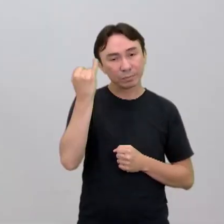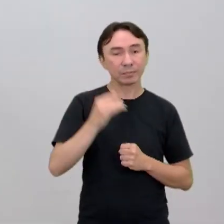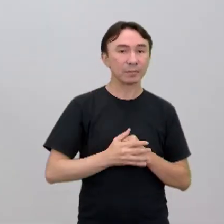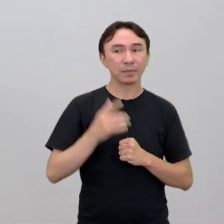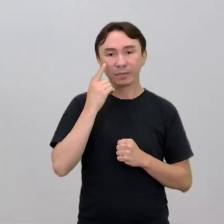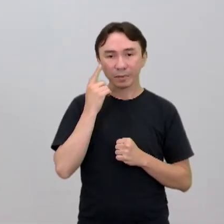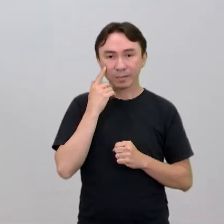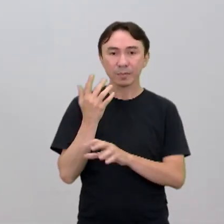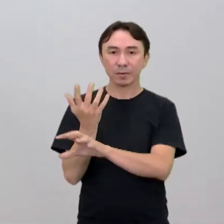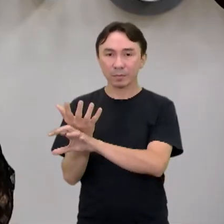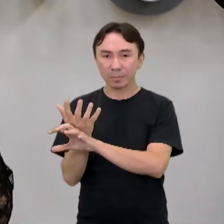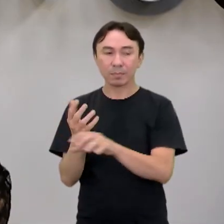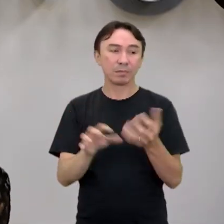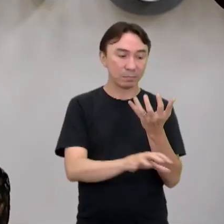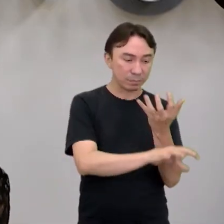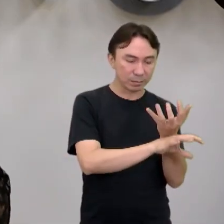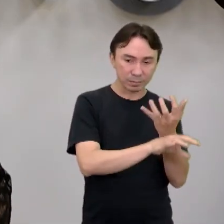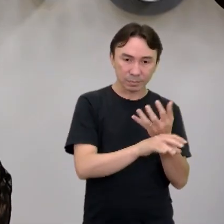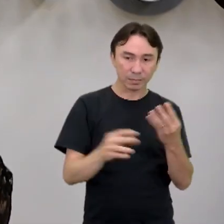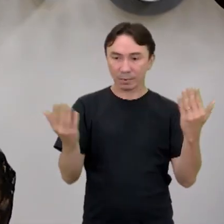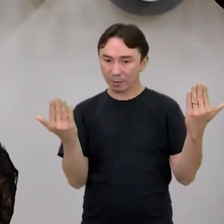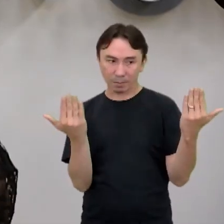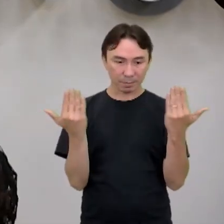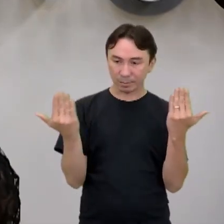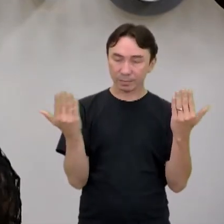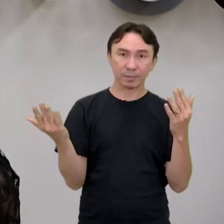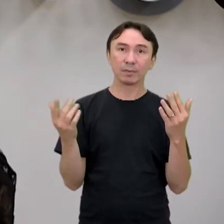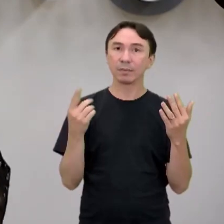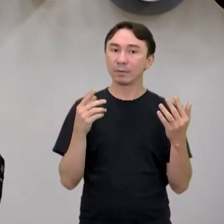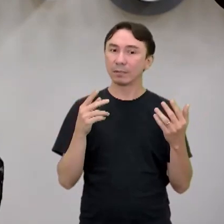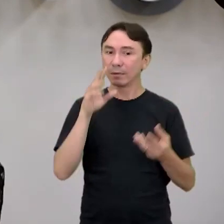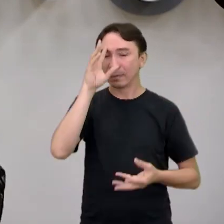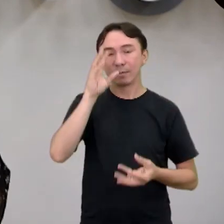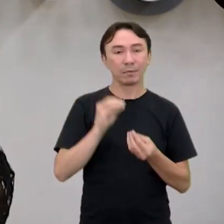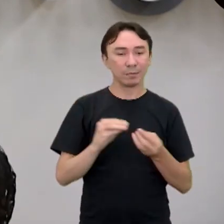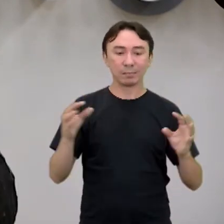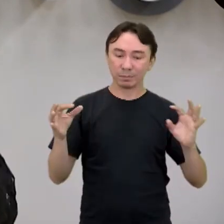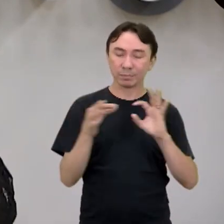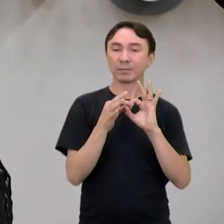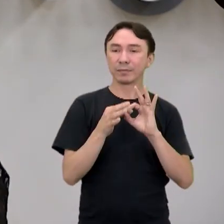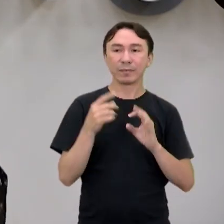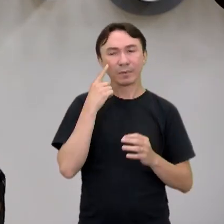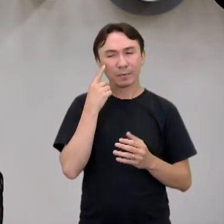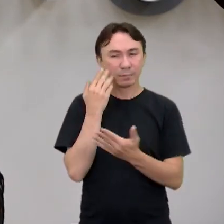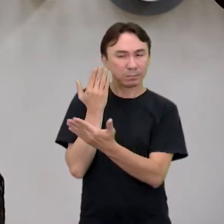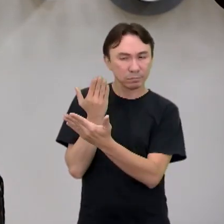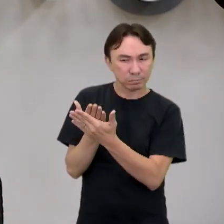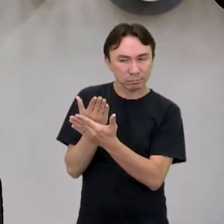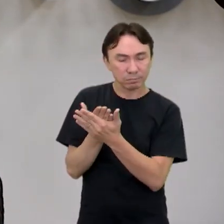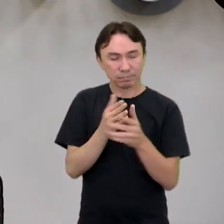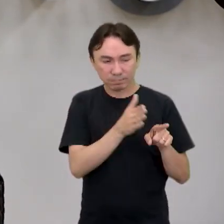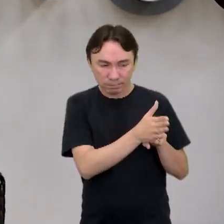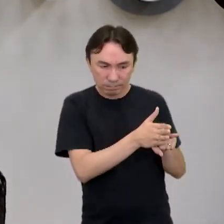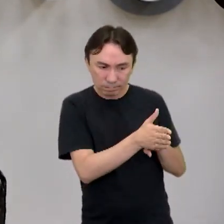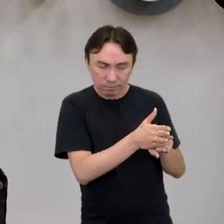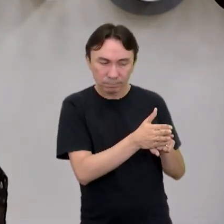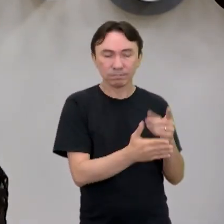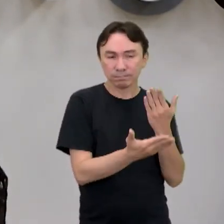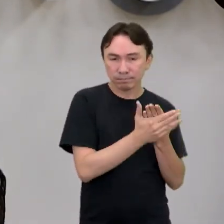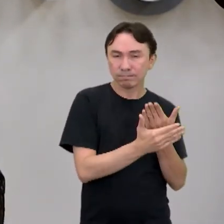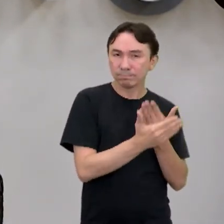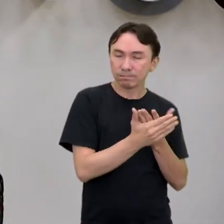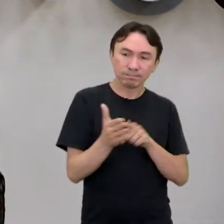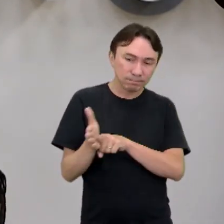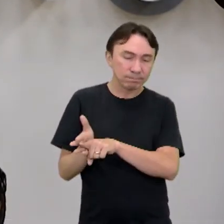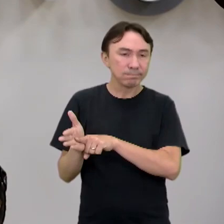dois componentes e verem que eles estão bem ligados. Porque você ouve em um, ouve outro, pesquisa. E essa questão da representatividade